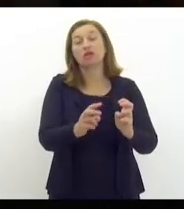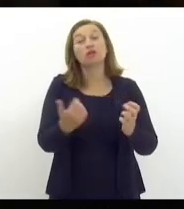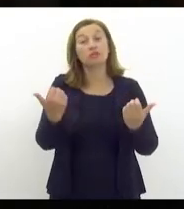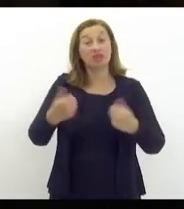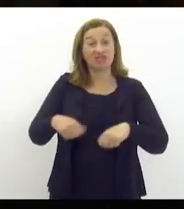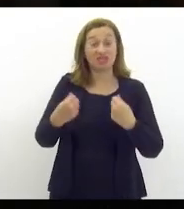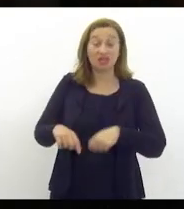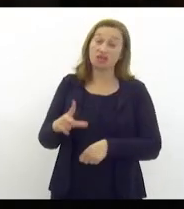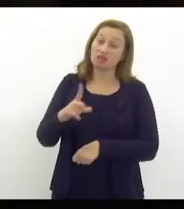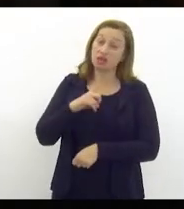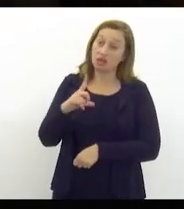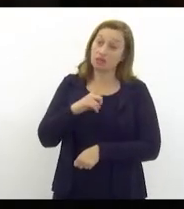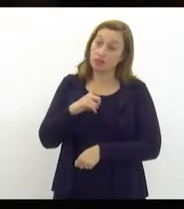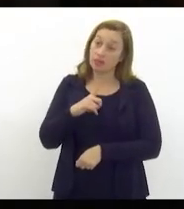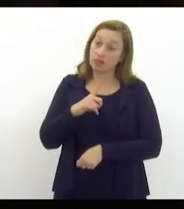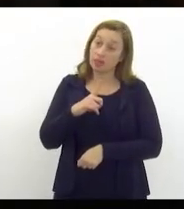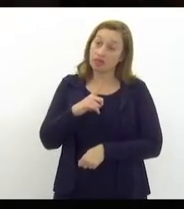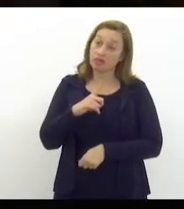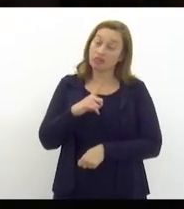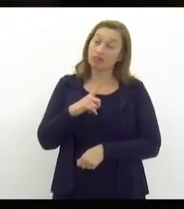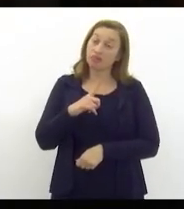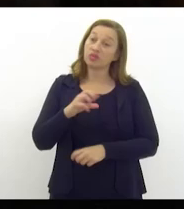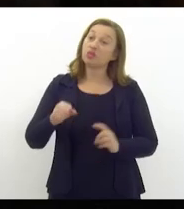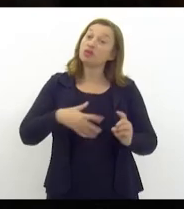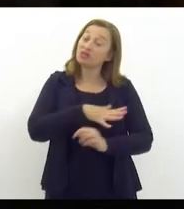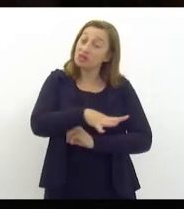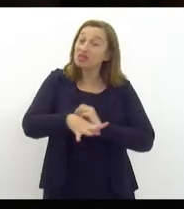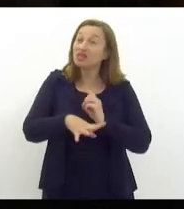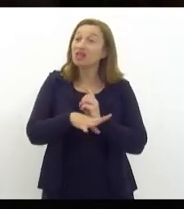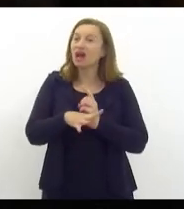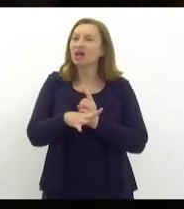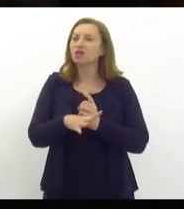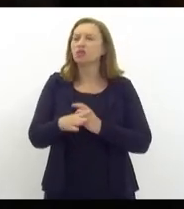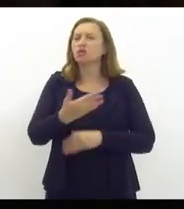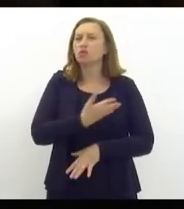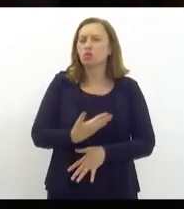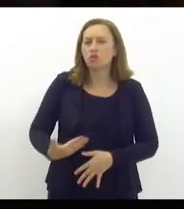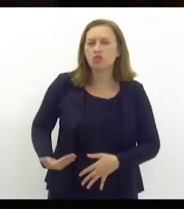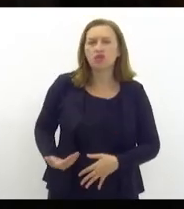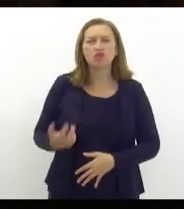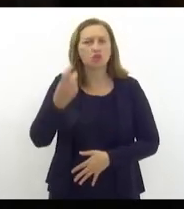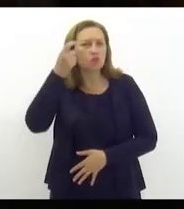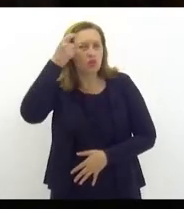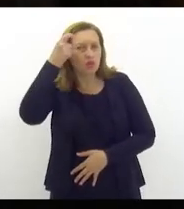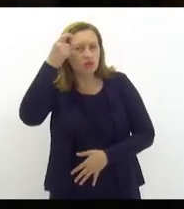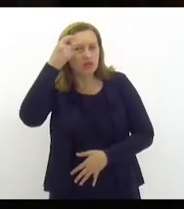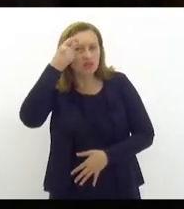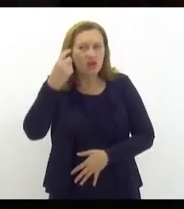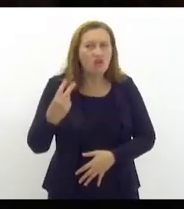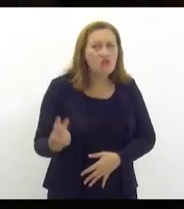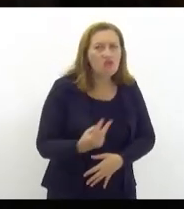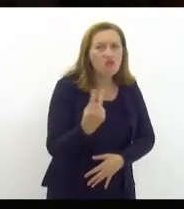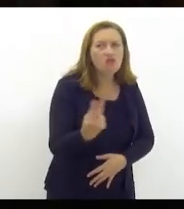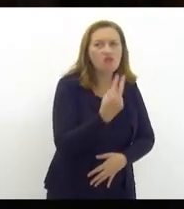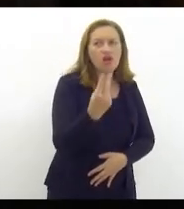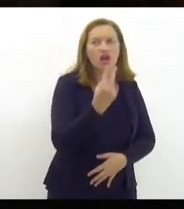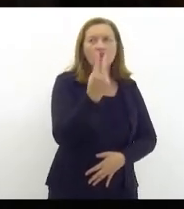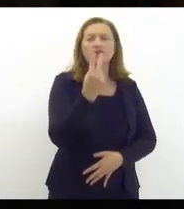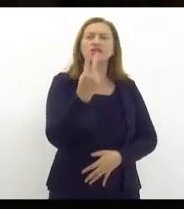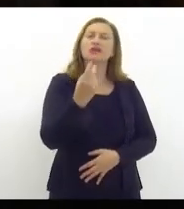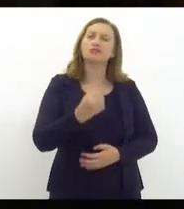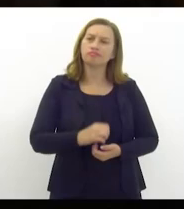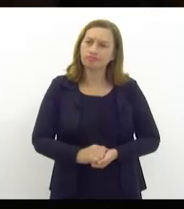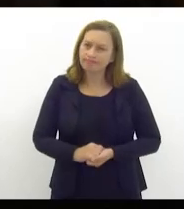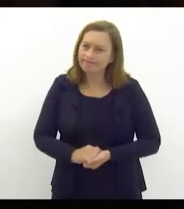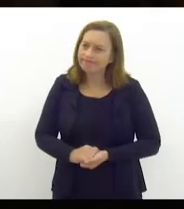ter, numa sociedade sã, com governos sãos, prioridade das prioridades.